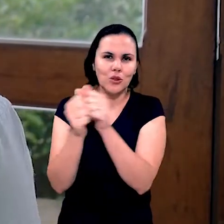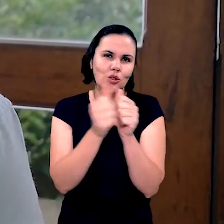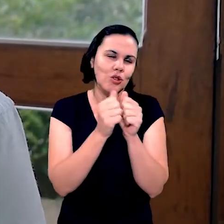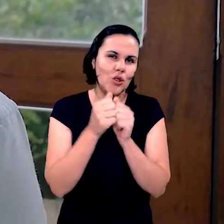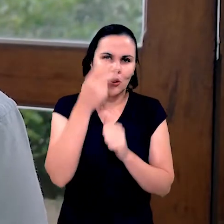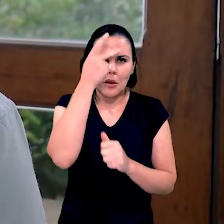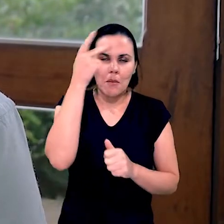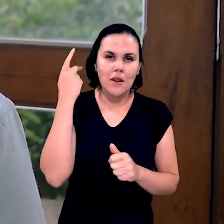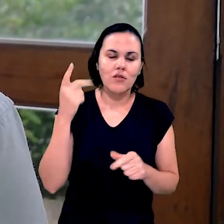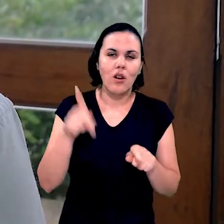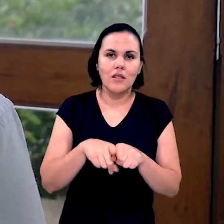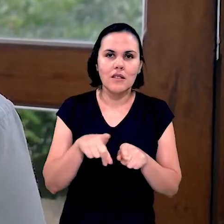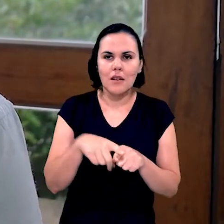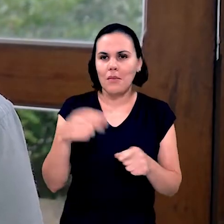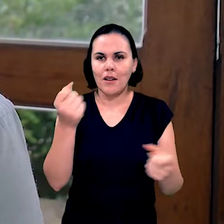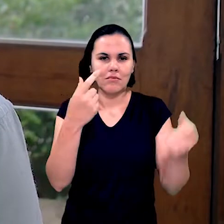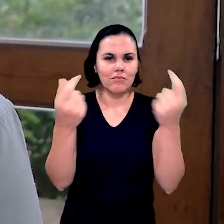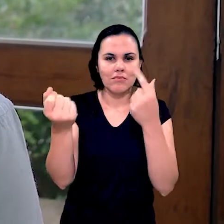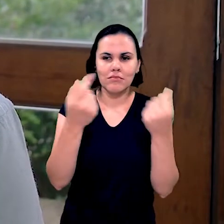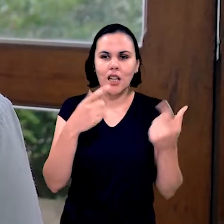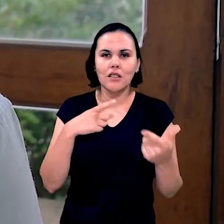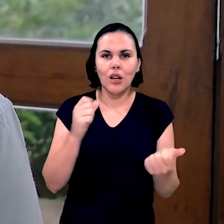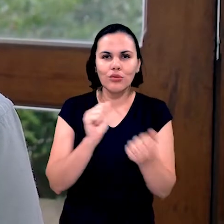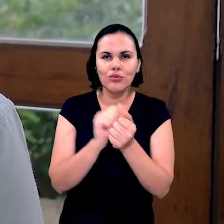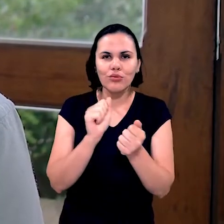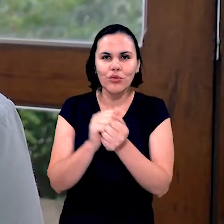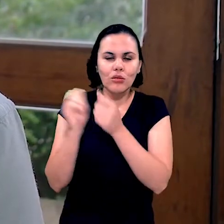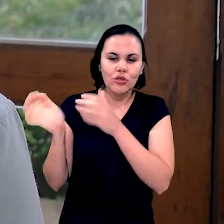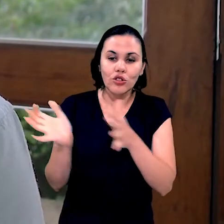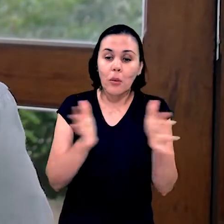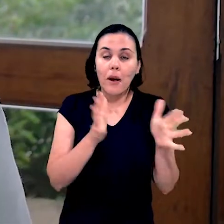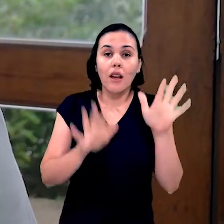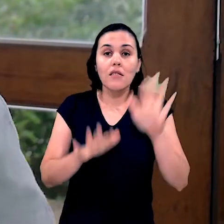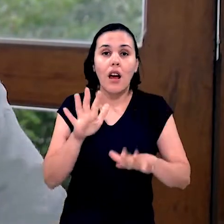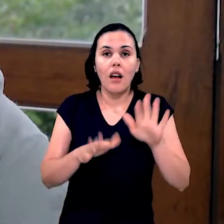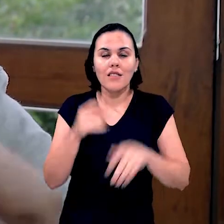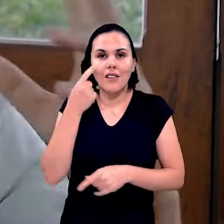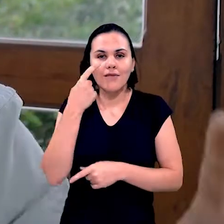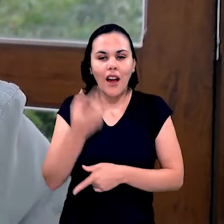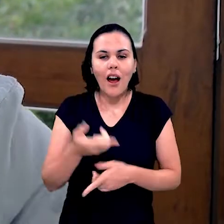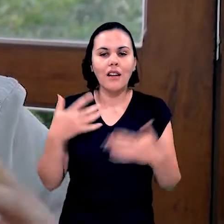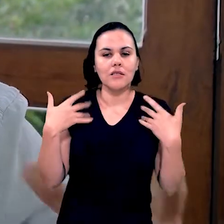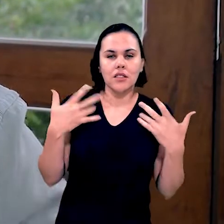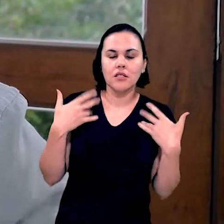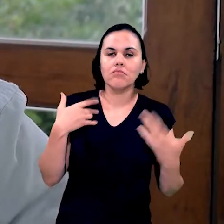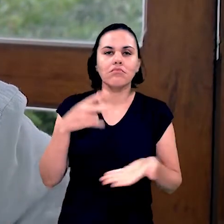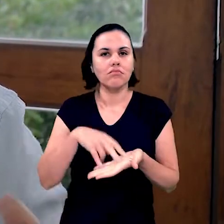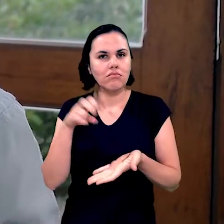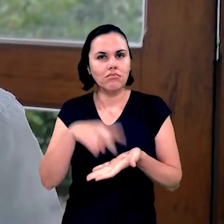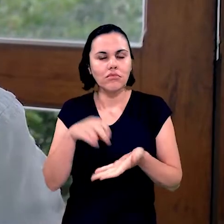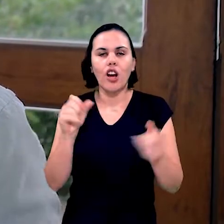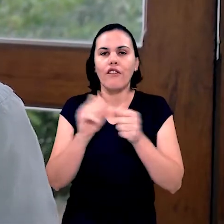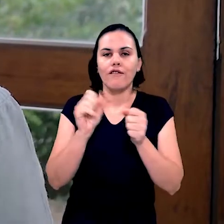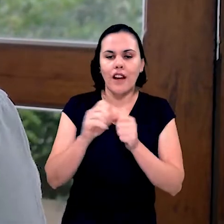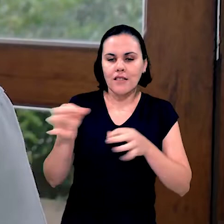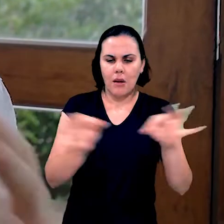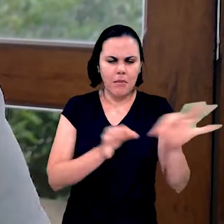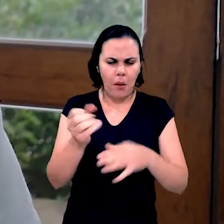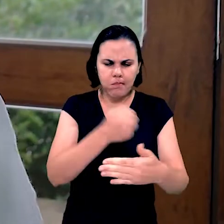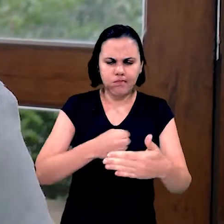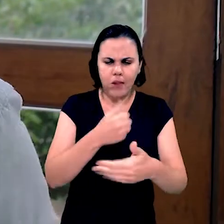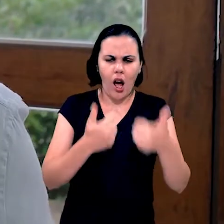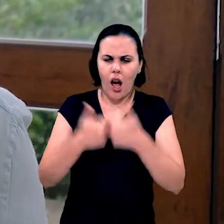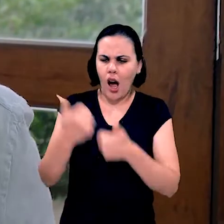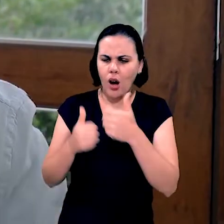enfim, tantas outras pessoas que ali participam daquele momento, de passar ali, elas estão lá com aquela diversão, com aquela euforia,